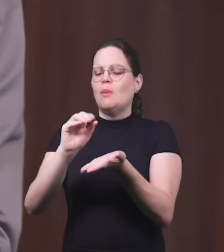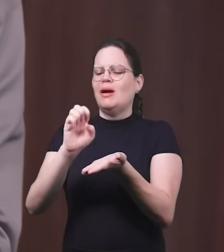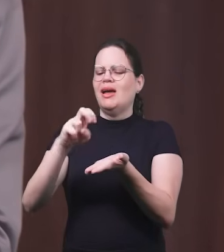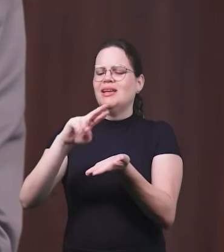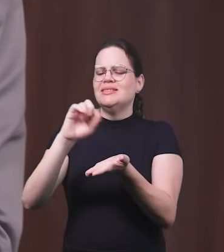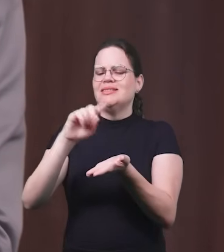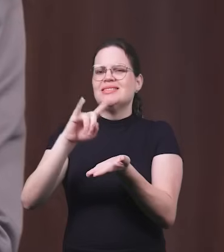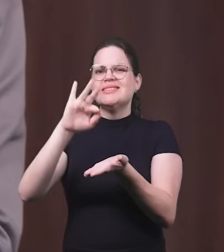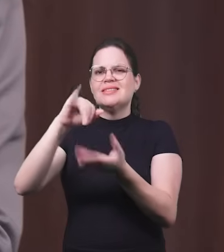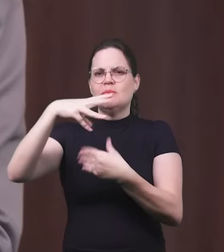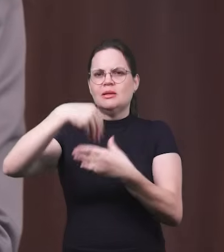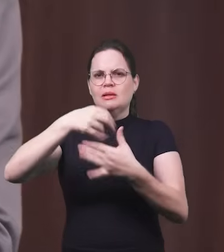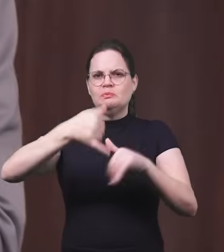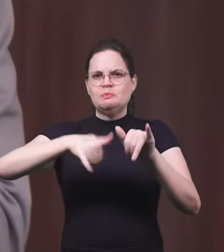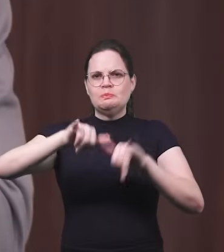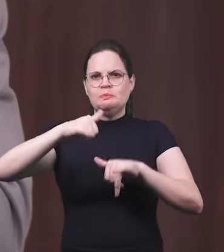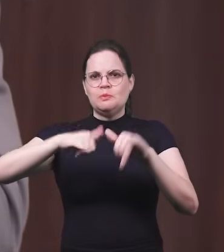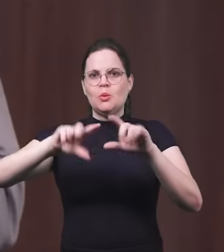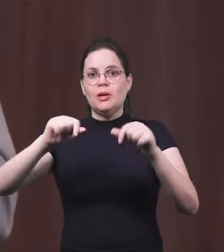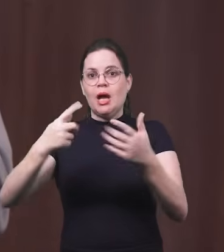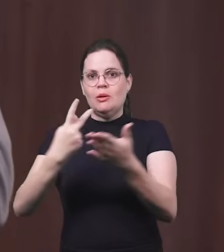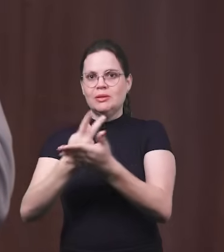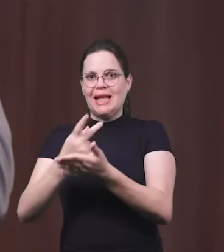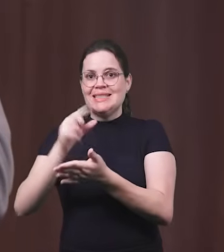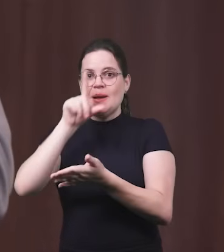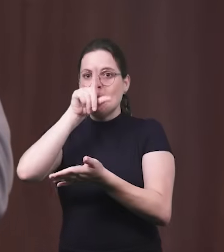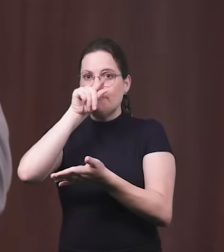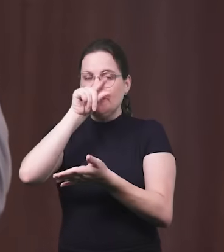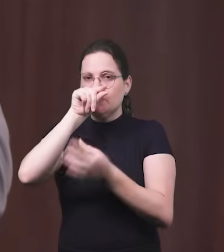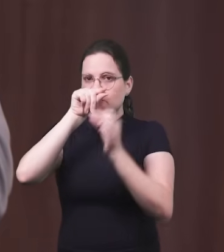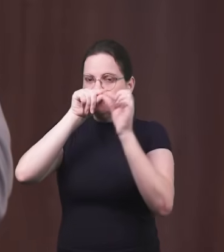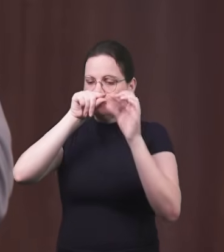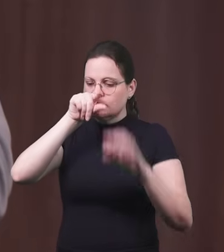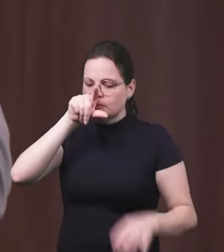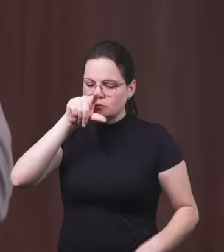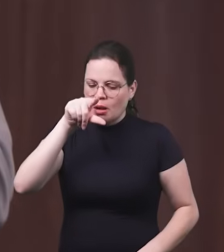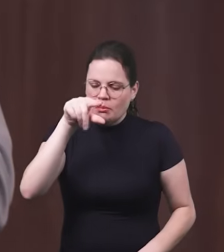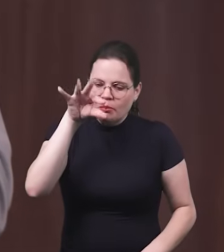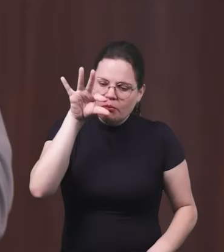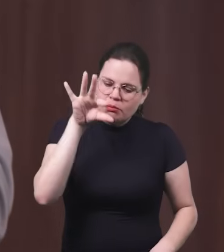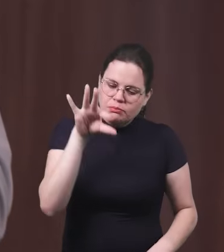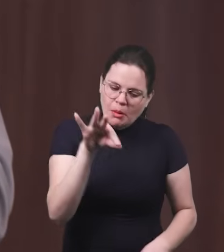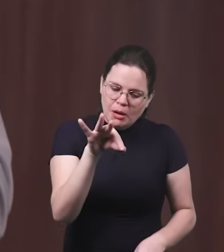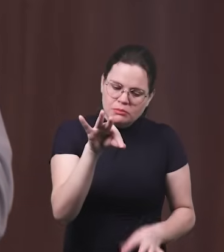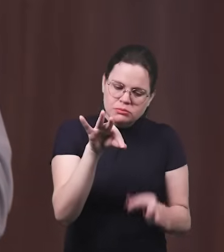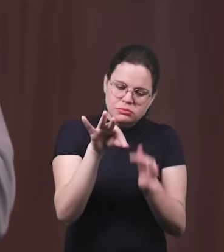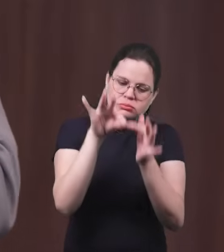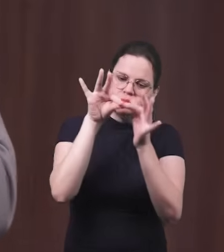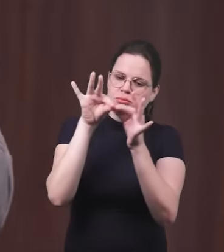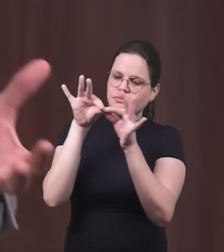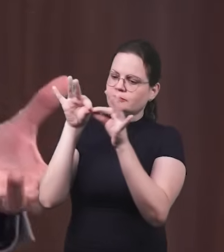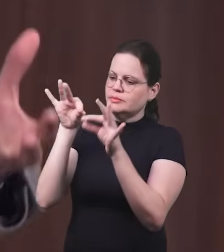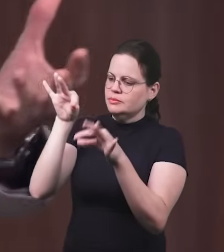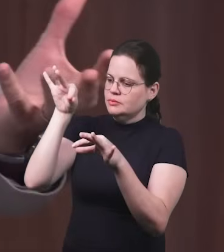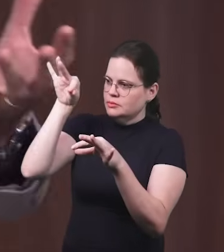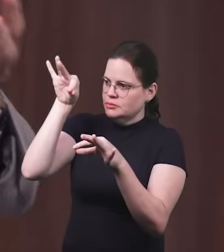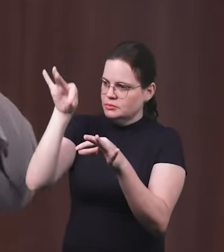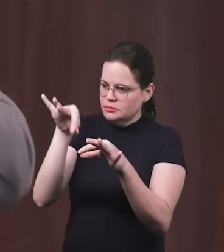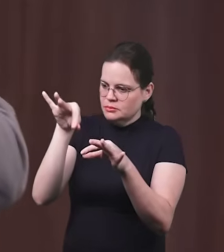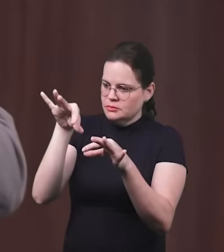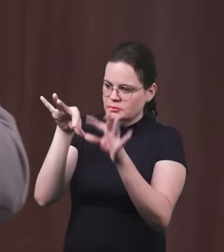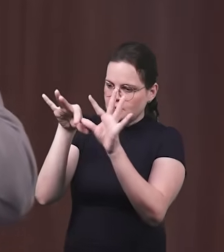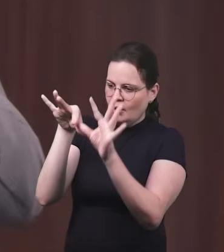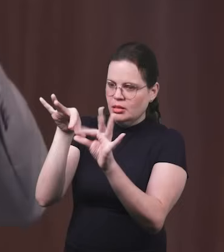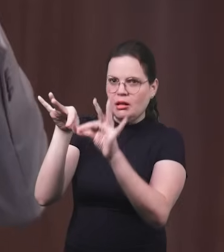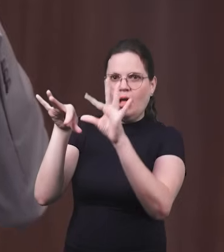fosse uma pequena cola, faz com que um graveto fique preso ao outro. Por isso que você pegasse um monte de graveto